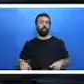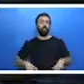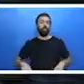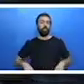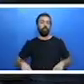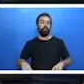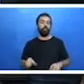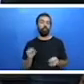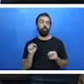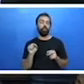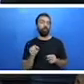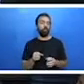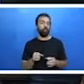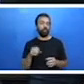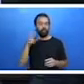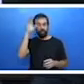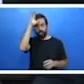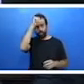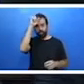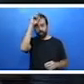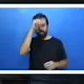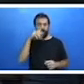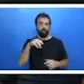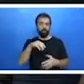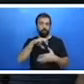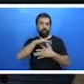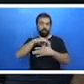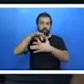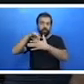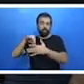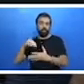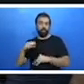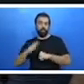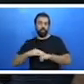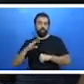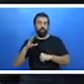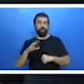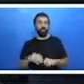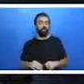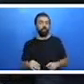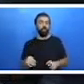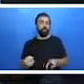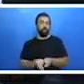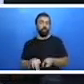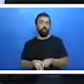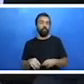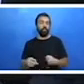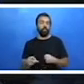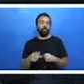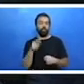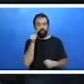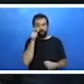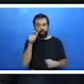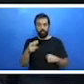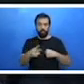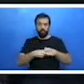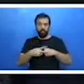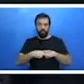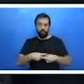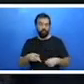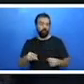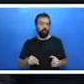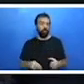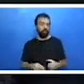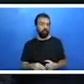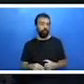Nós aprendemos um pouco mais sobre a literatura de cordel, nós revemos verbos de ação e de estado, nós lemos a página